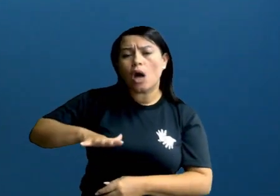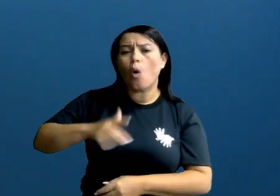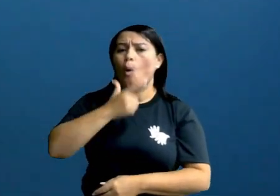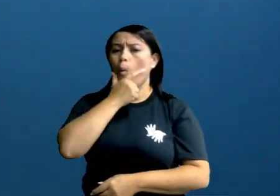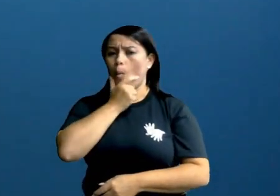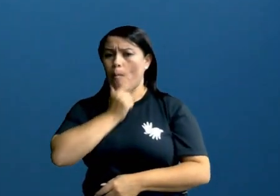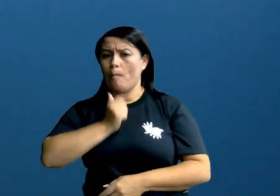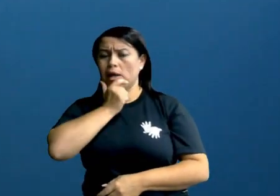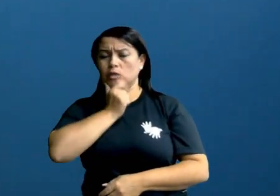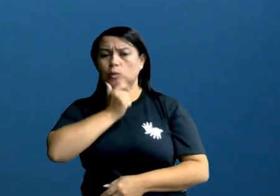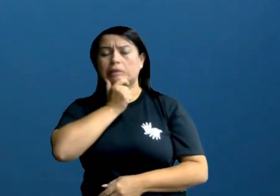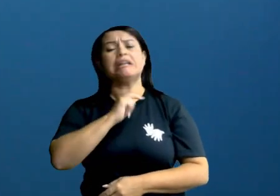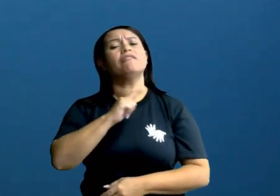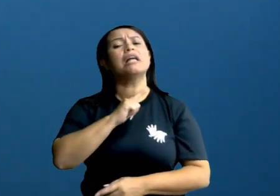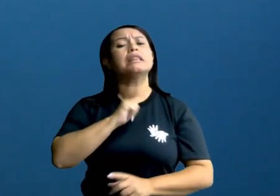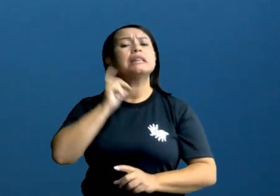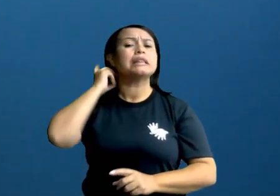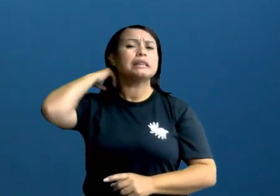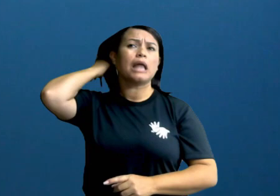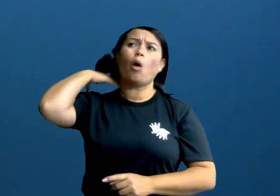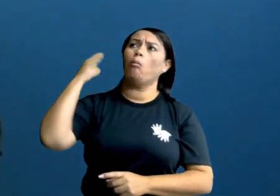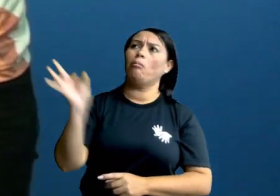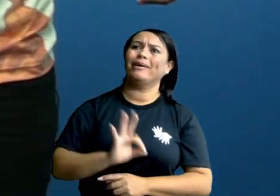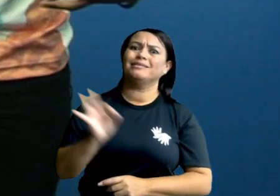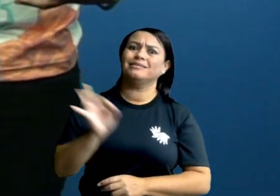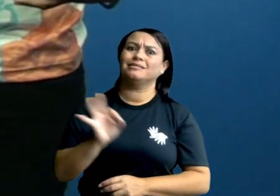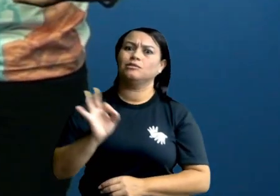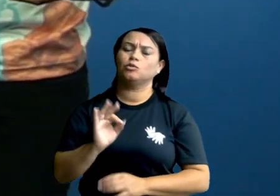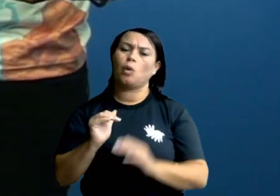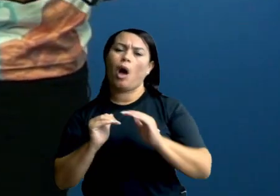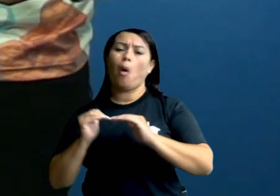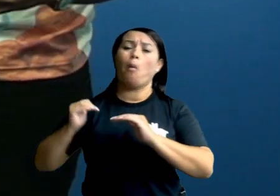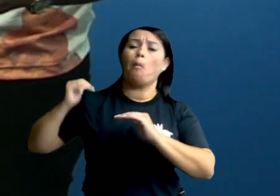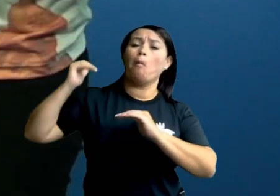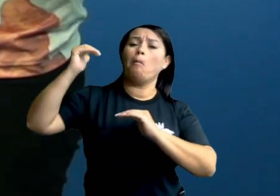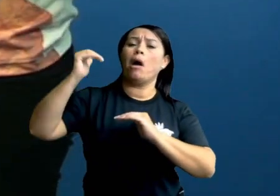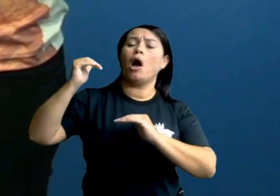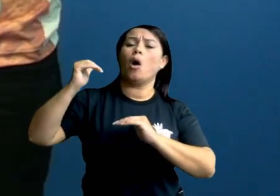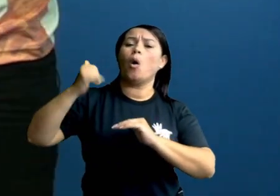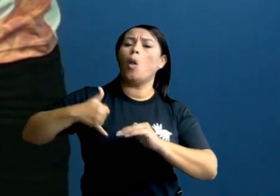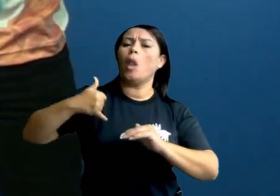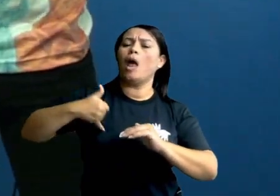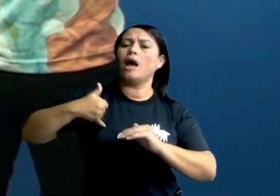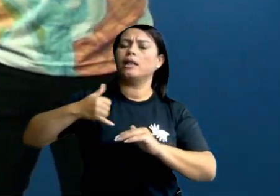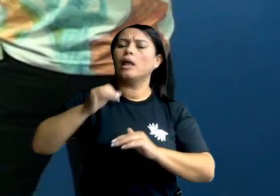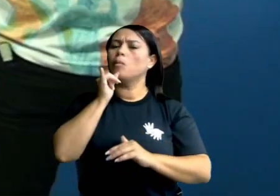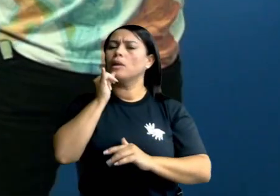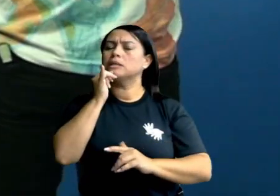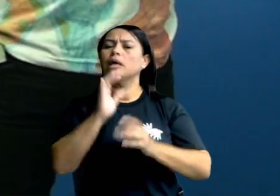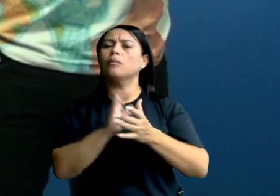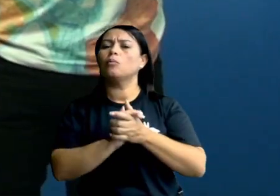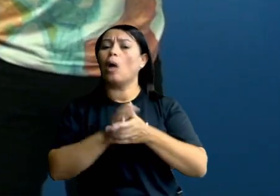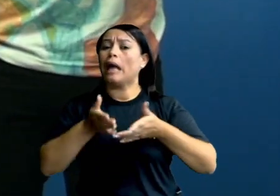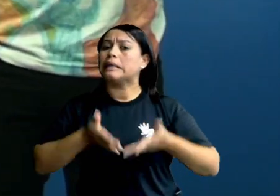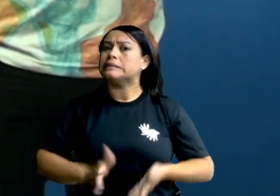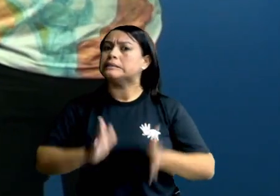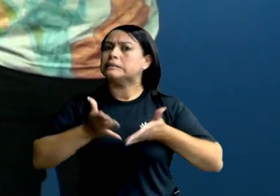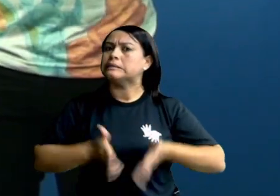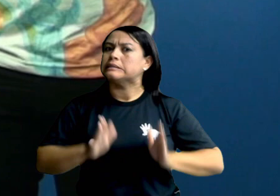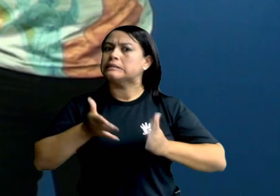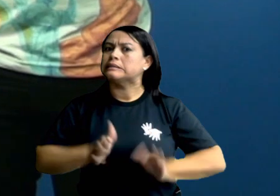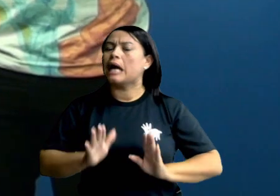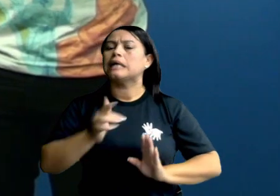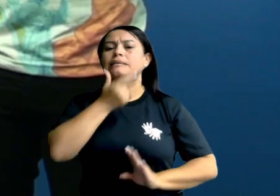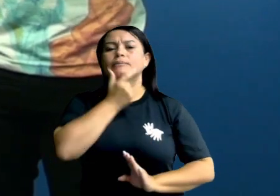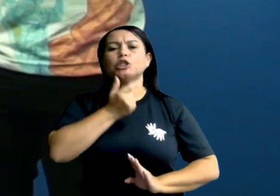masculina, ela vai ter um percentual maior nas primeiras faixas etárias. Isso implica dizer o seguinte, que nascem mais crianças do